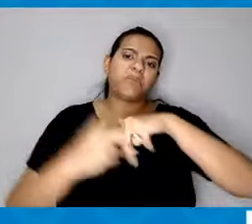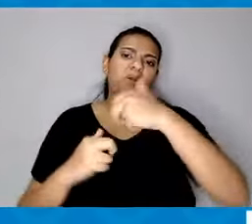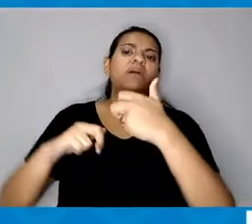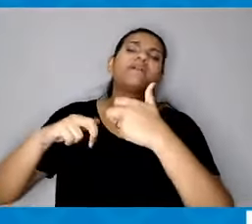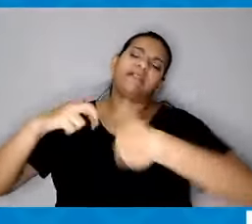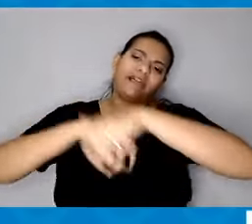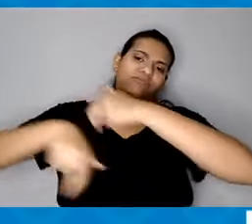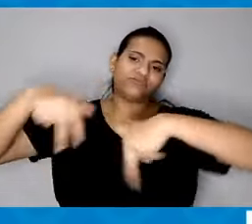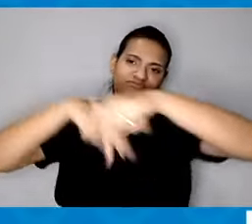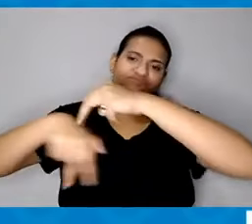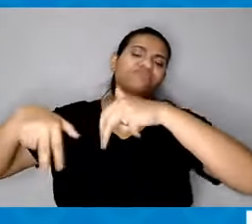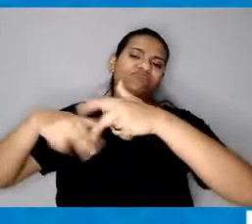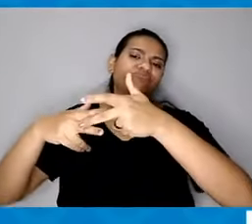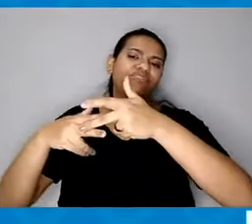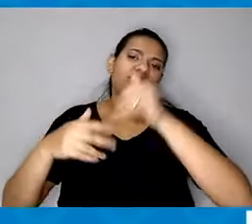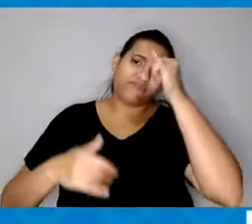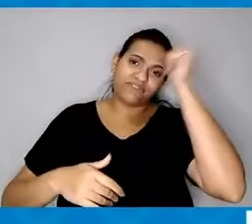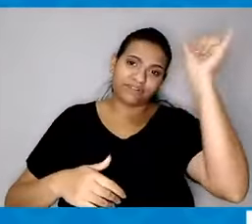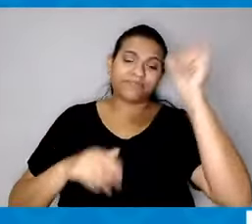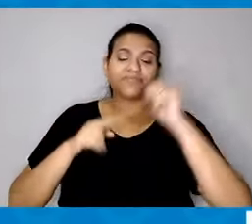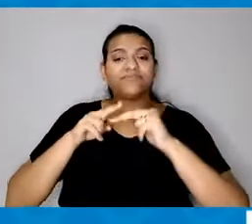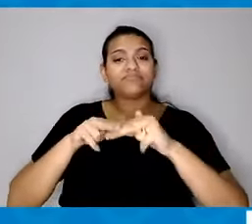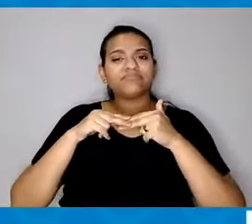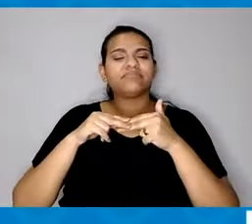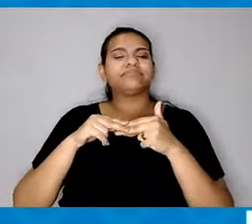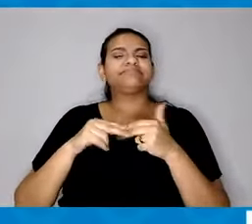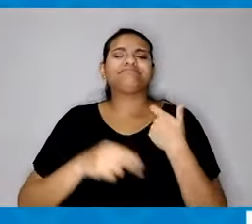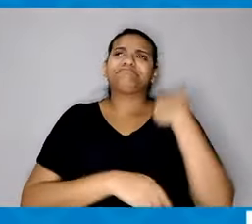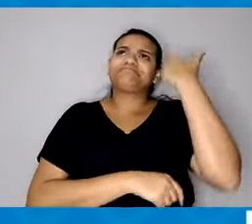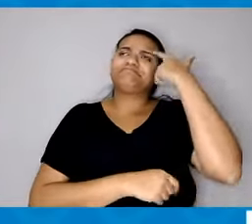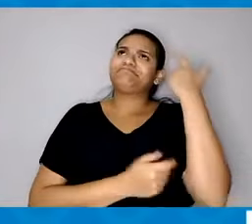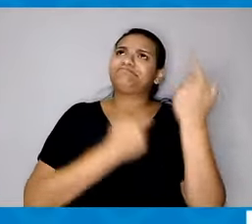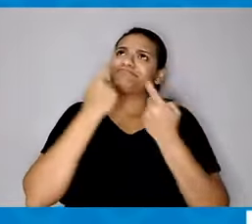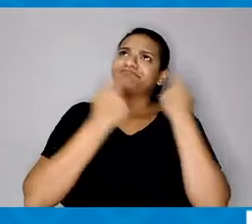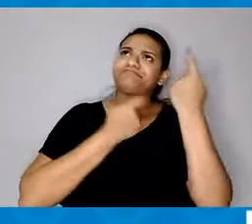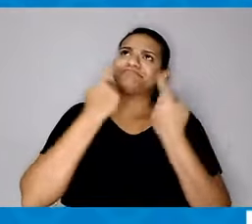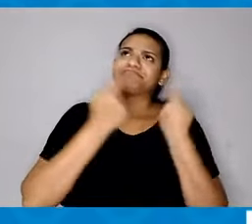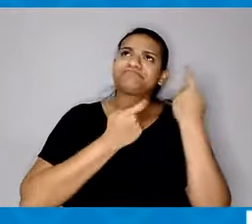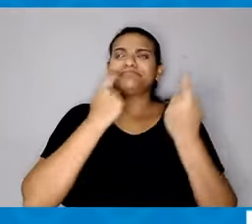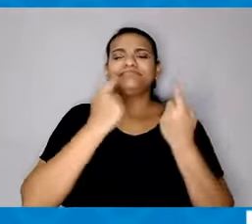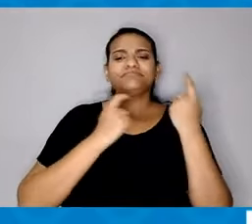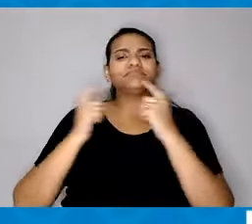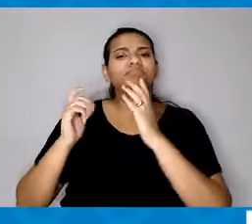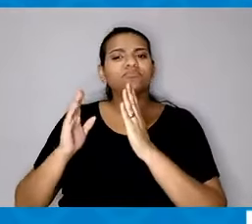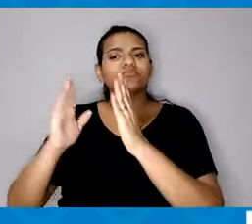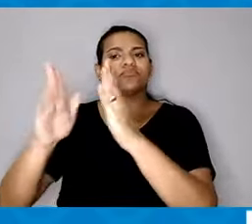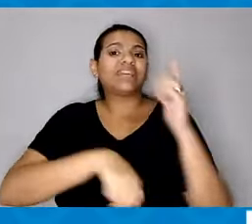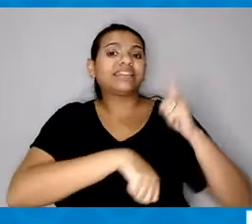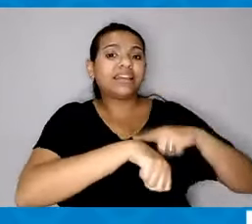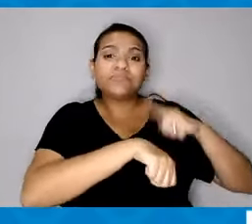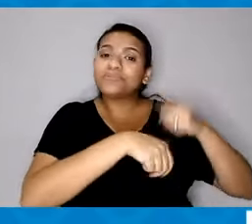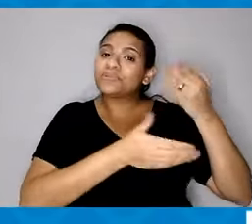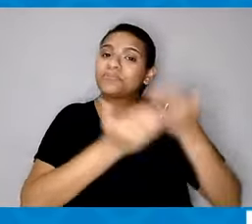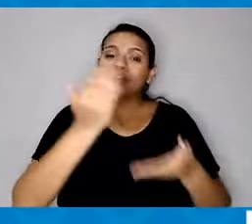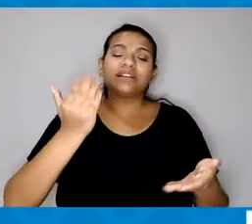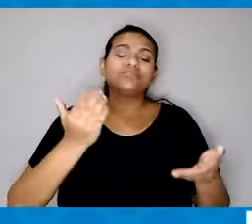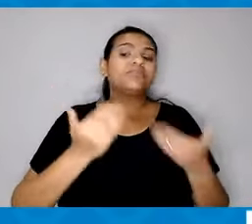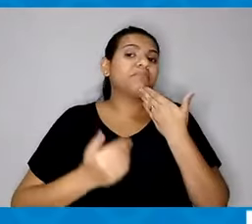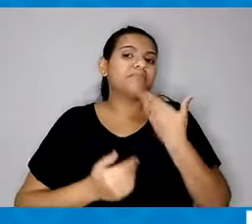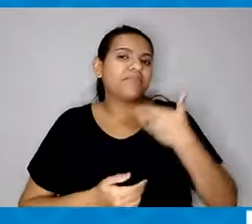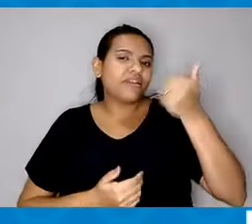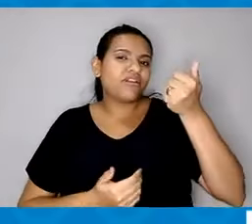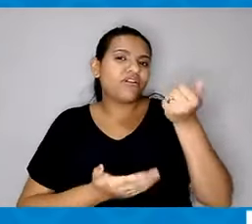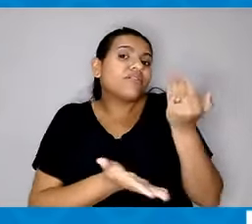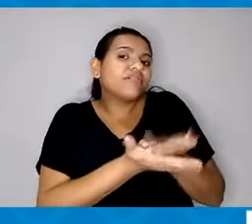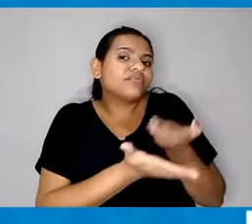passava gerenciando o corredor, você vai então aplicar, por exemplo, no desenvolvimento de um conhecimento técnico. Isso